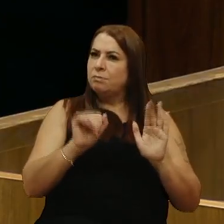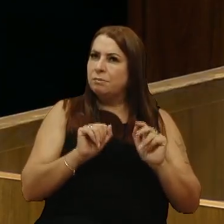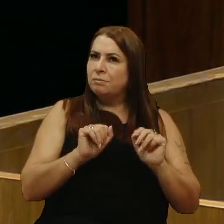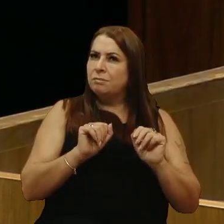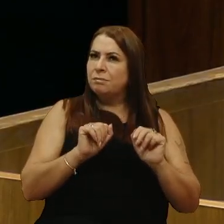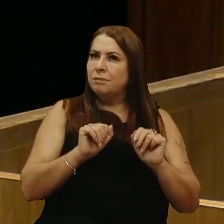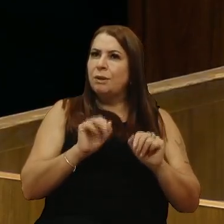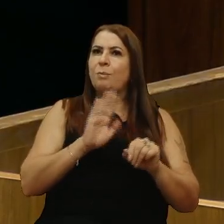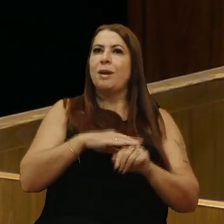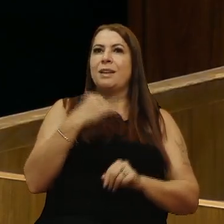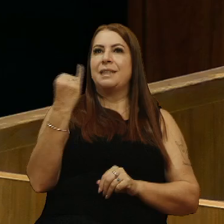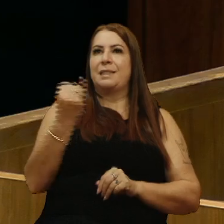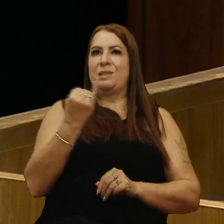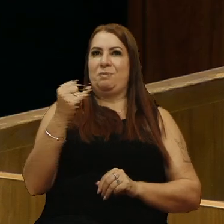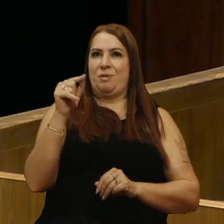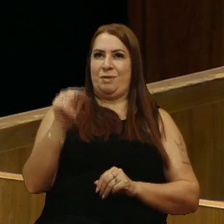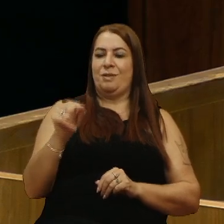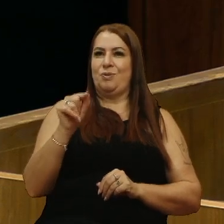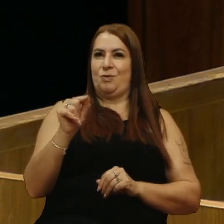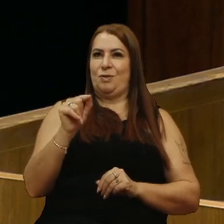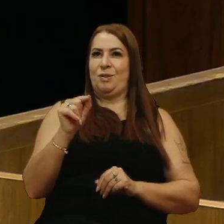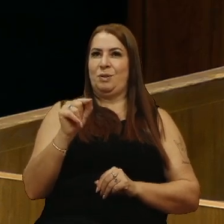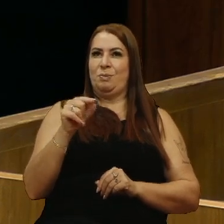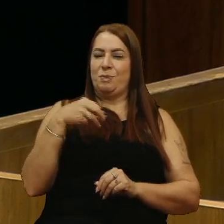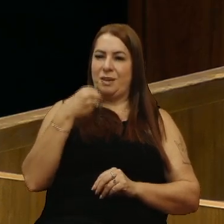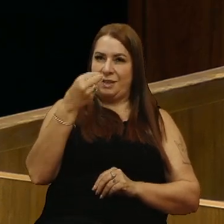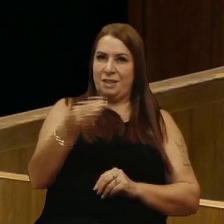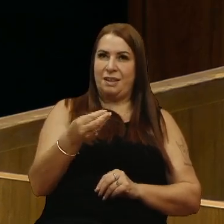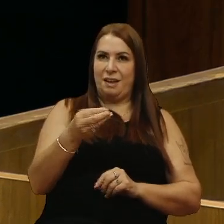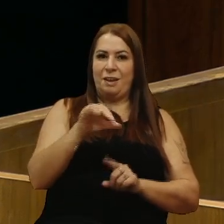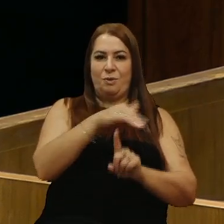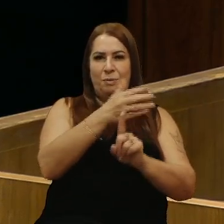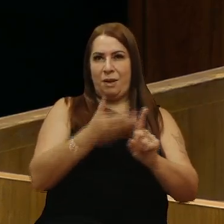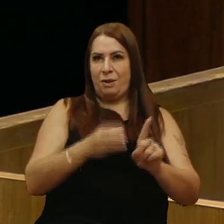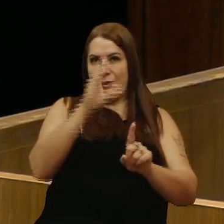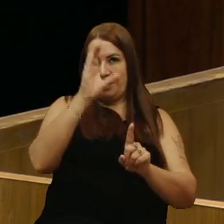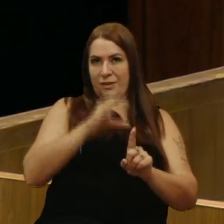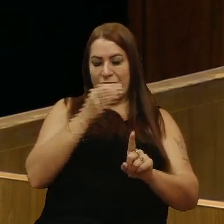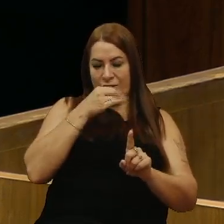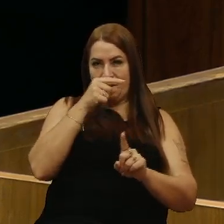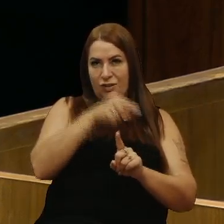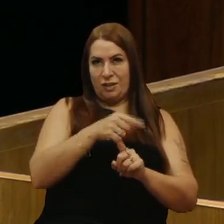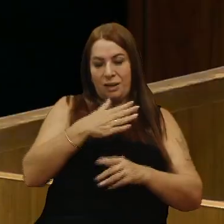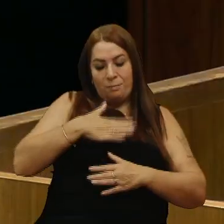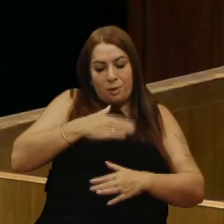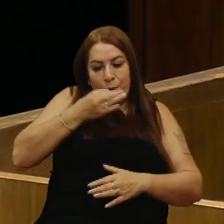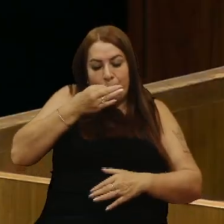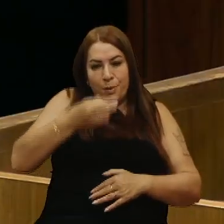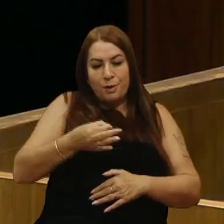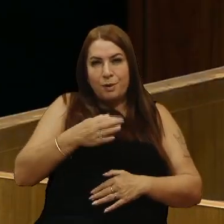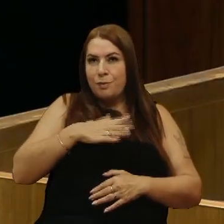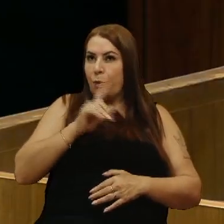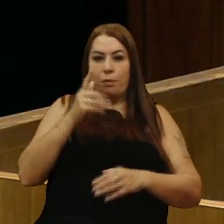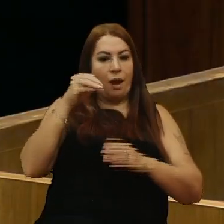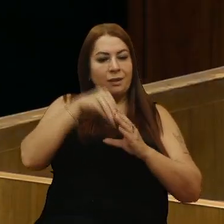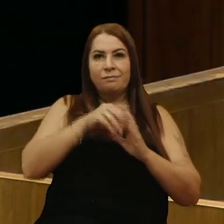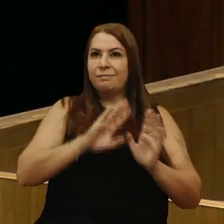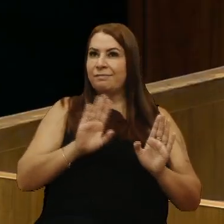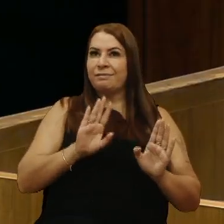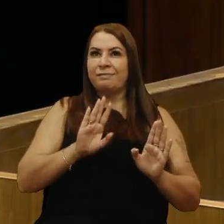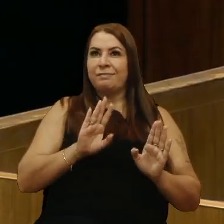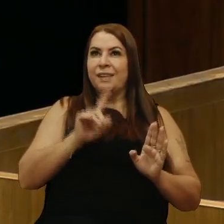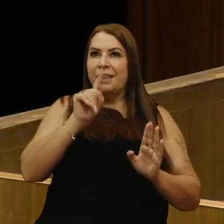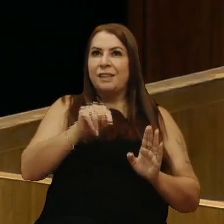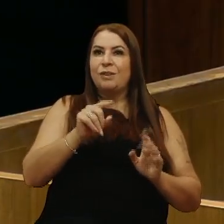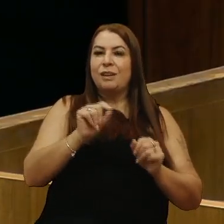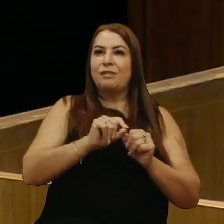O mais importante para a concessão do título de cidadão caxiense para o Everton, na minha visão de ver as coisas, não está aqui. Que é